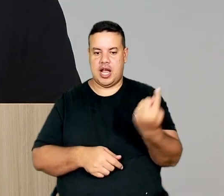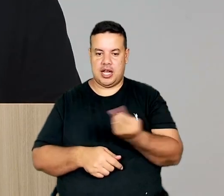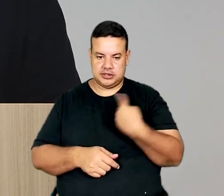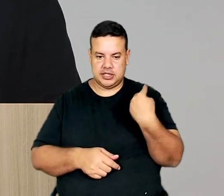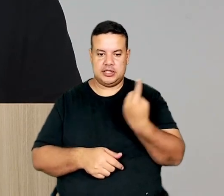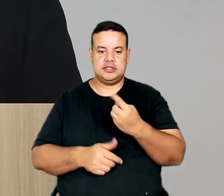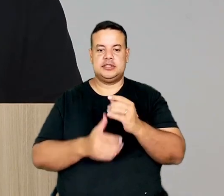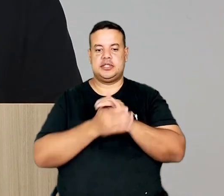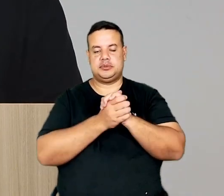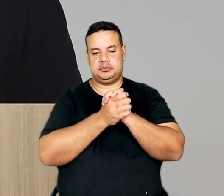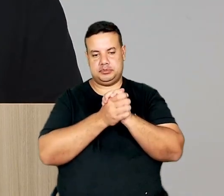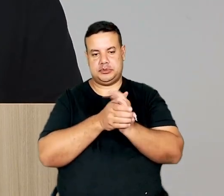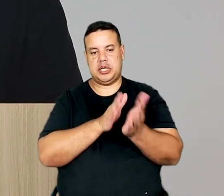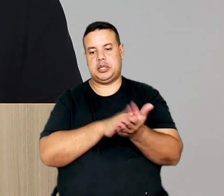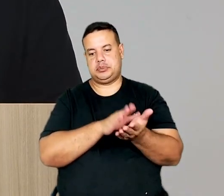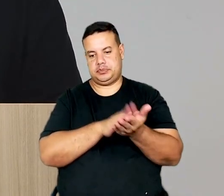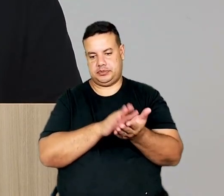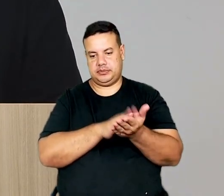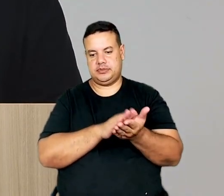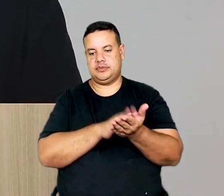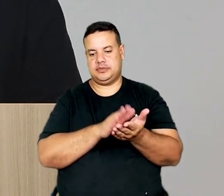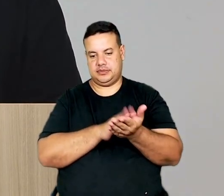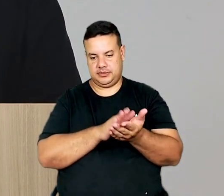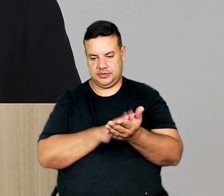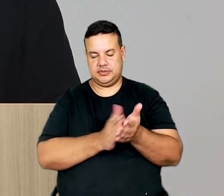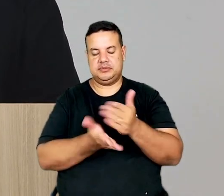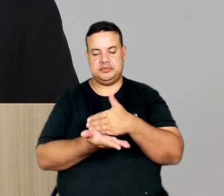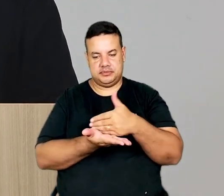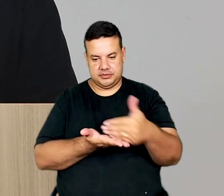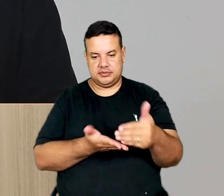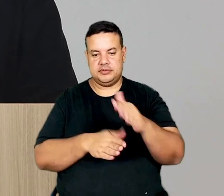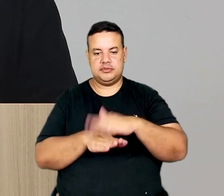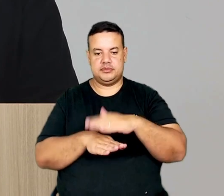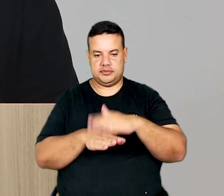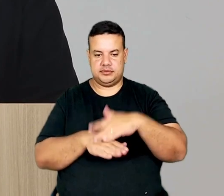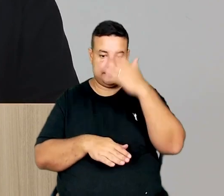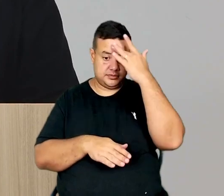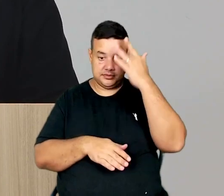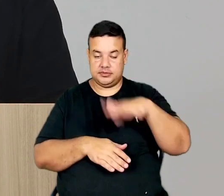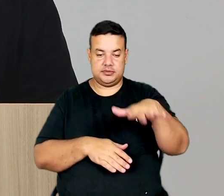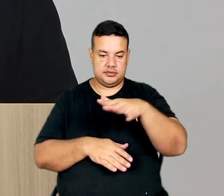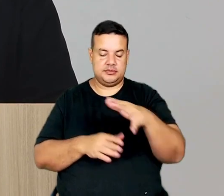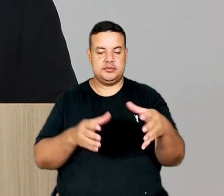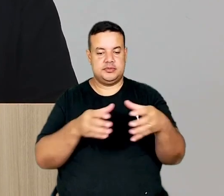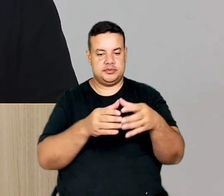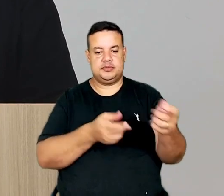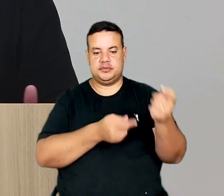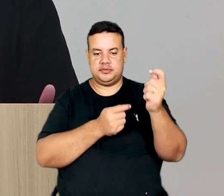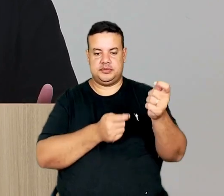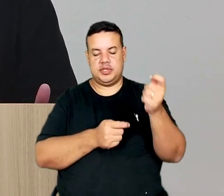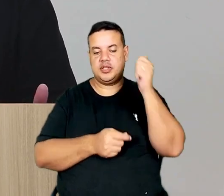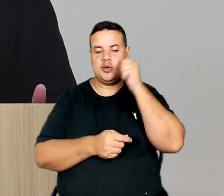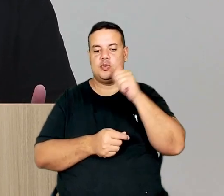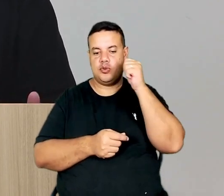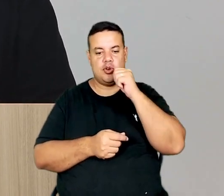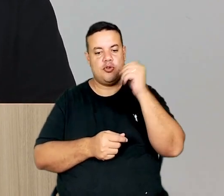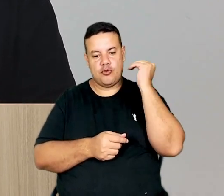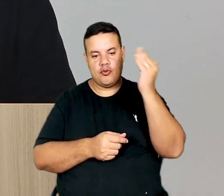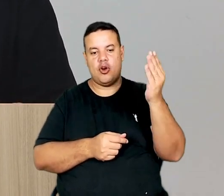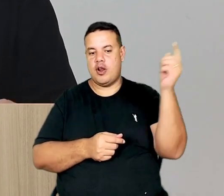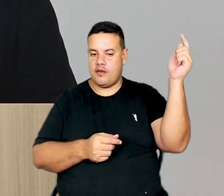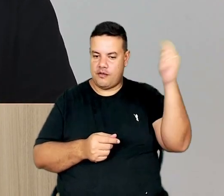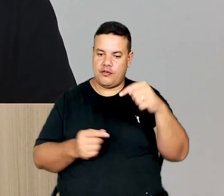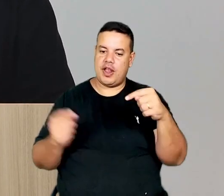parabenizar a iniciativa desse pessoal, que através da pesca dessas pessoas vieram muitas mulheres de fora, e vai de encontro